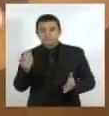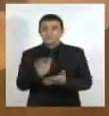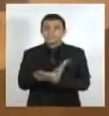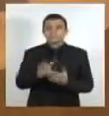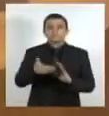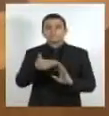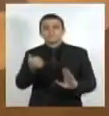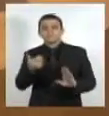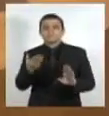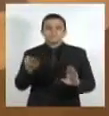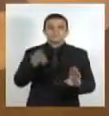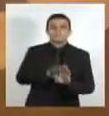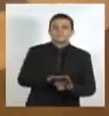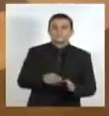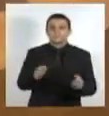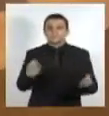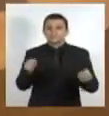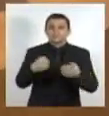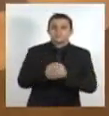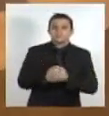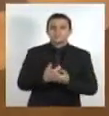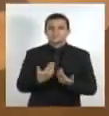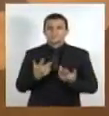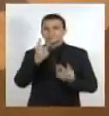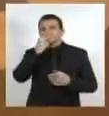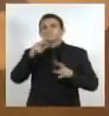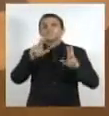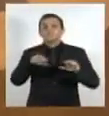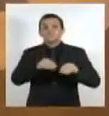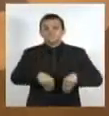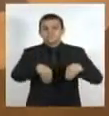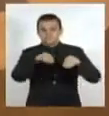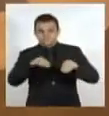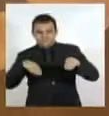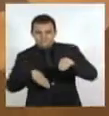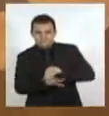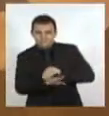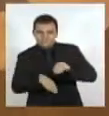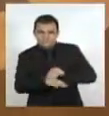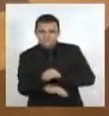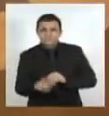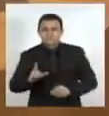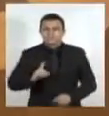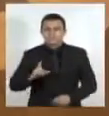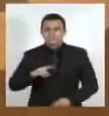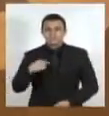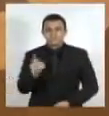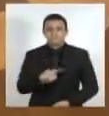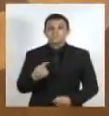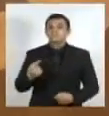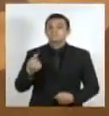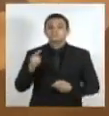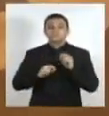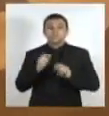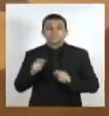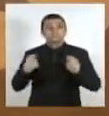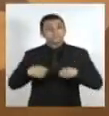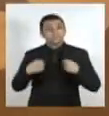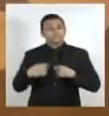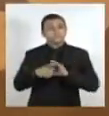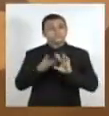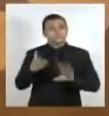que estava debaixo dos tapetes, que estava escondida, nós não vamos permitir que os nossos filhos, que a